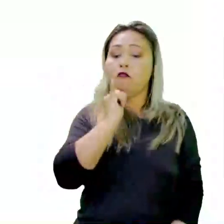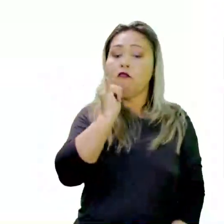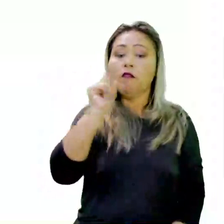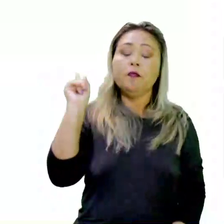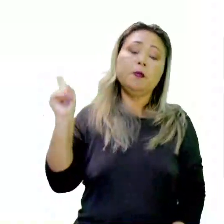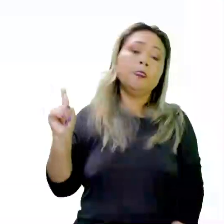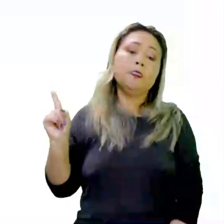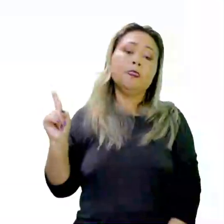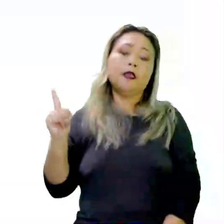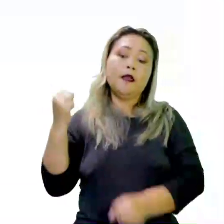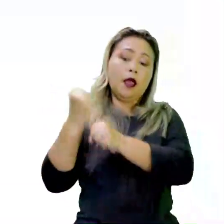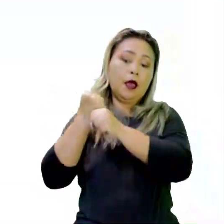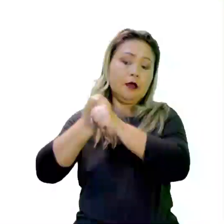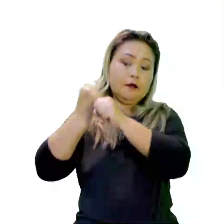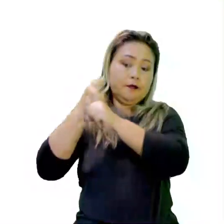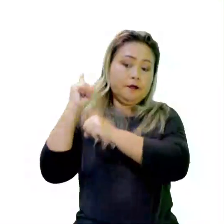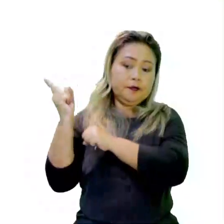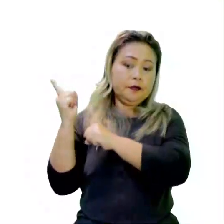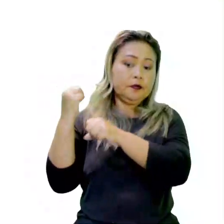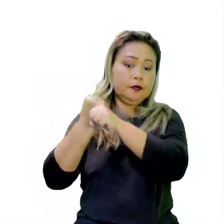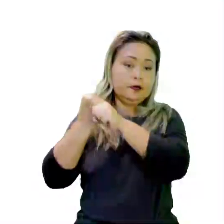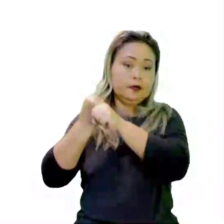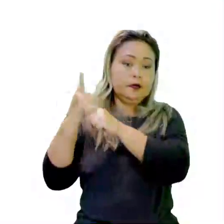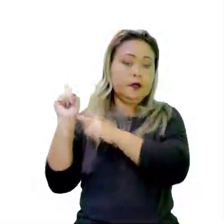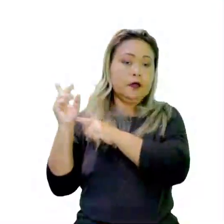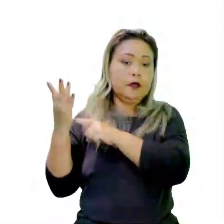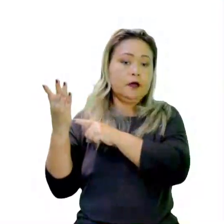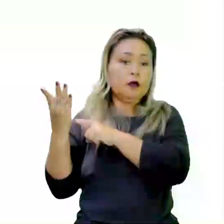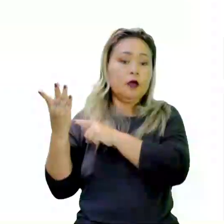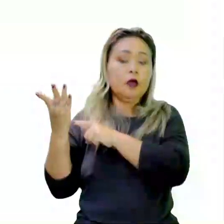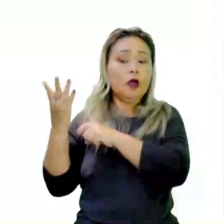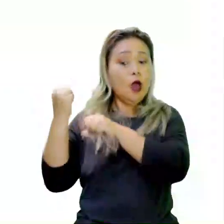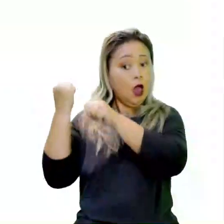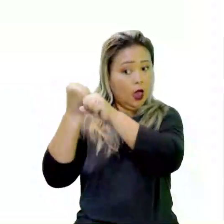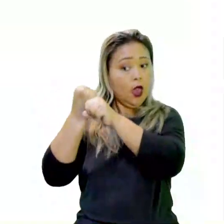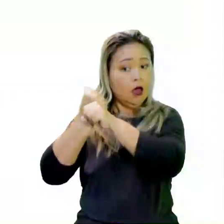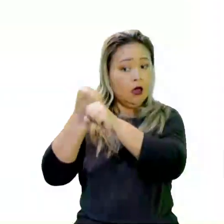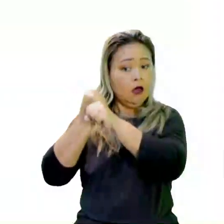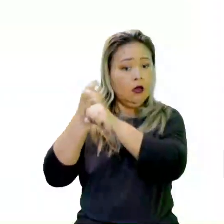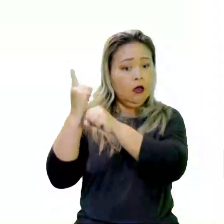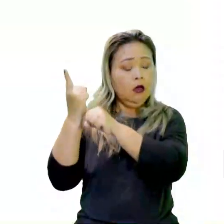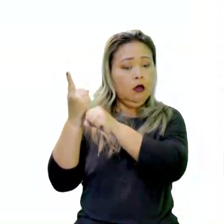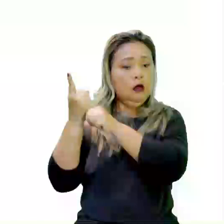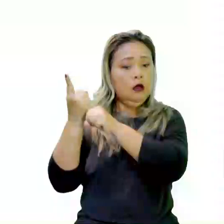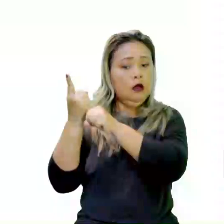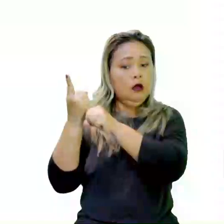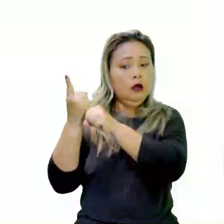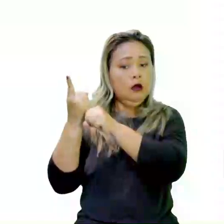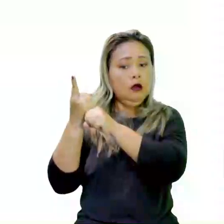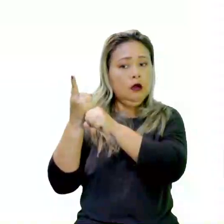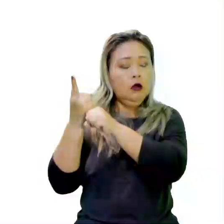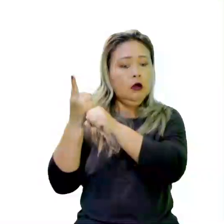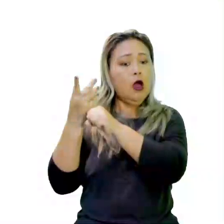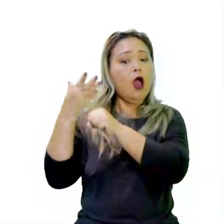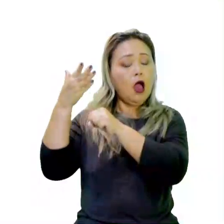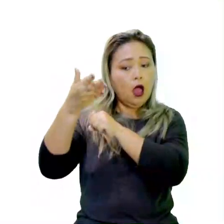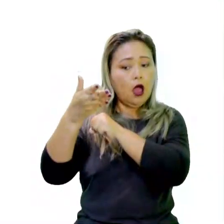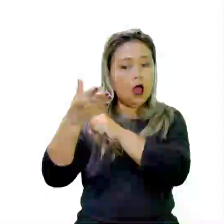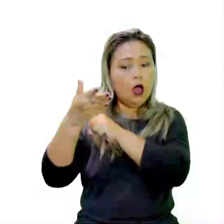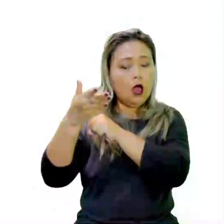dessa construção arquitetônica aí, é uma construção onde cada vez que eles